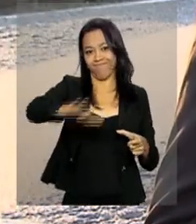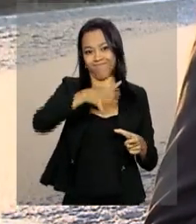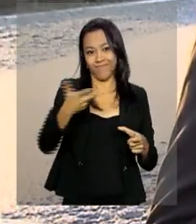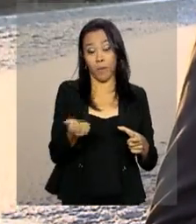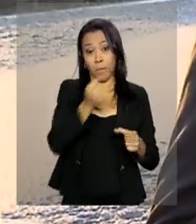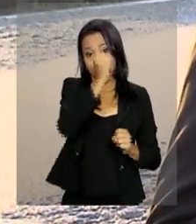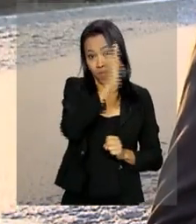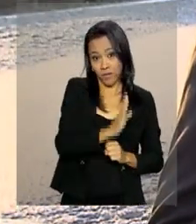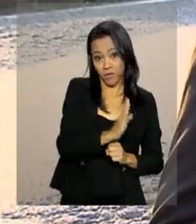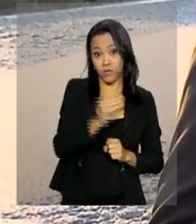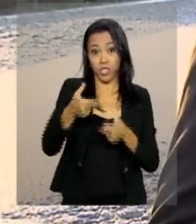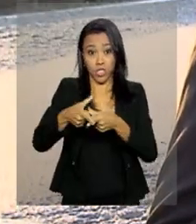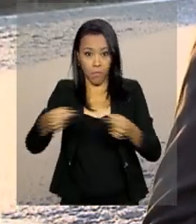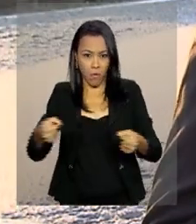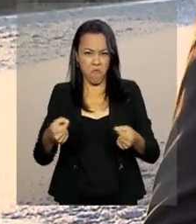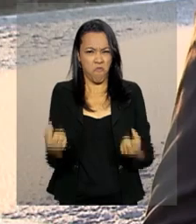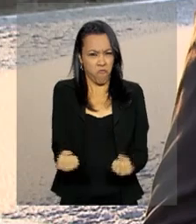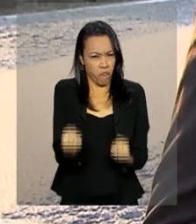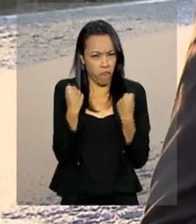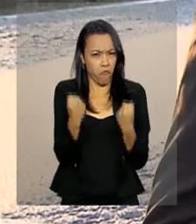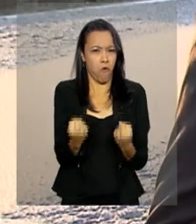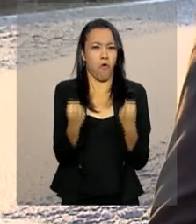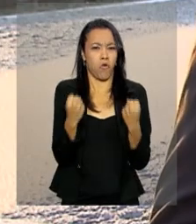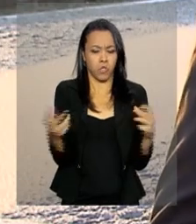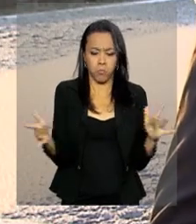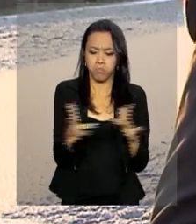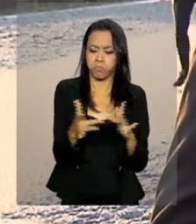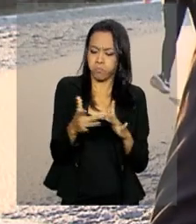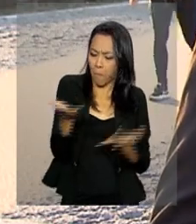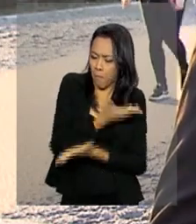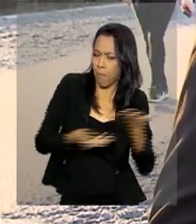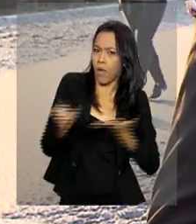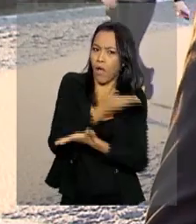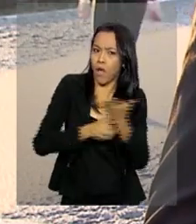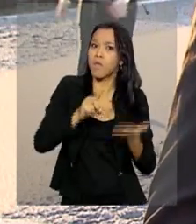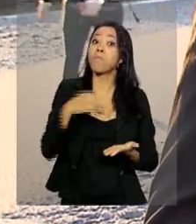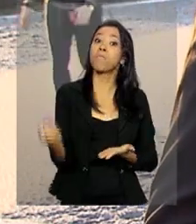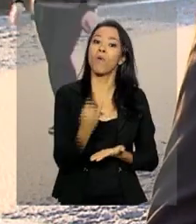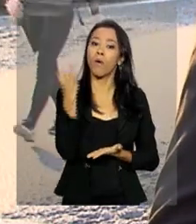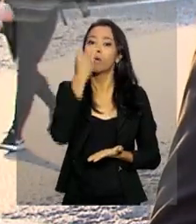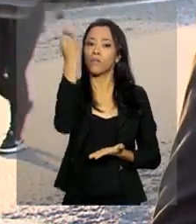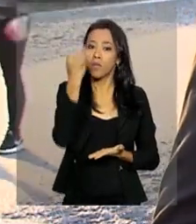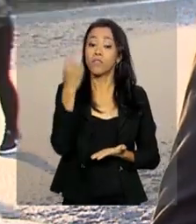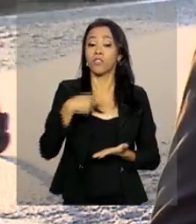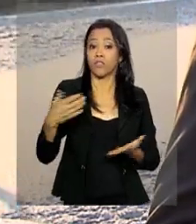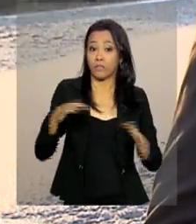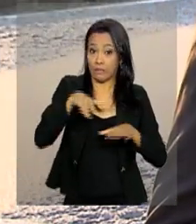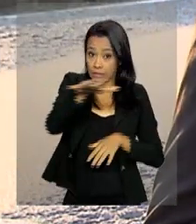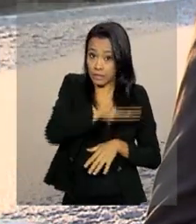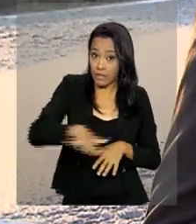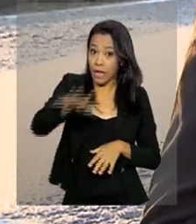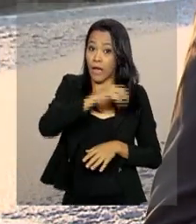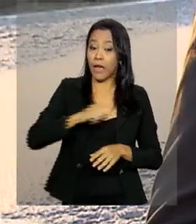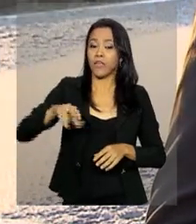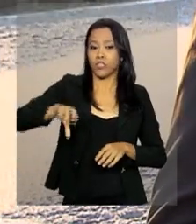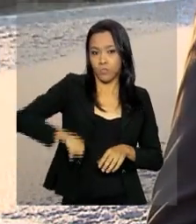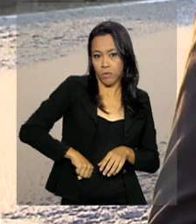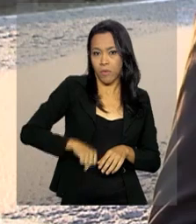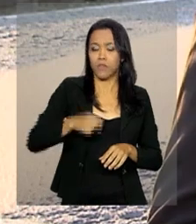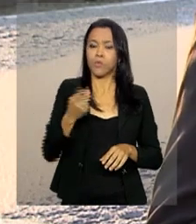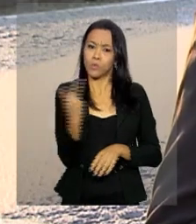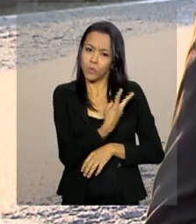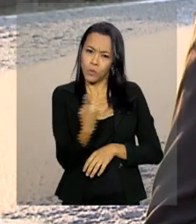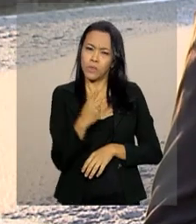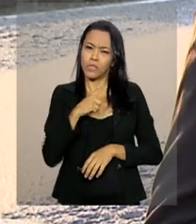Japão tem fortes vínculos humanos e ligações importantes do ponto de vista diplomático os dois países mantém uma